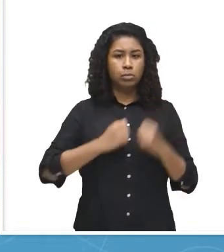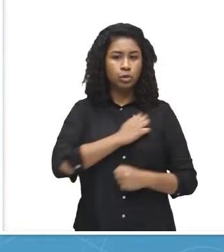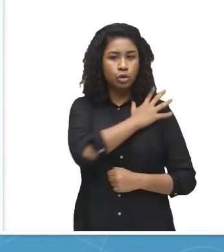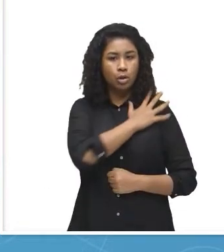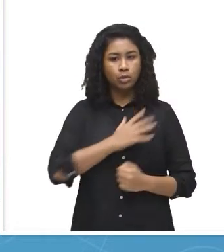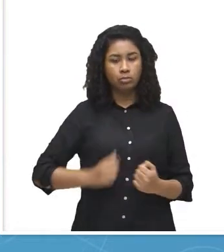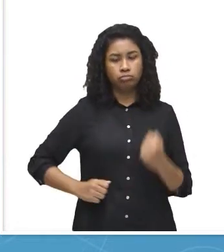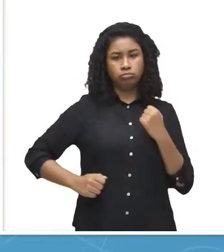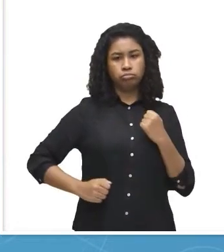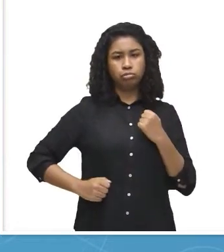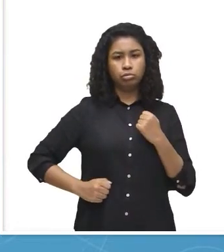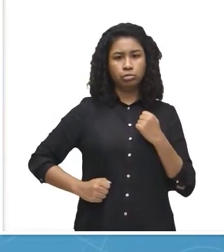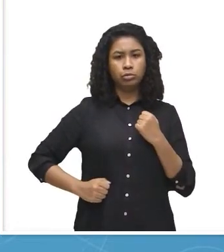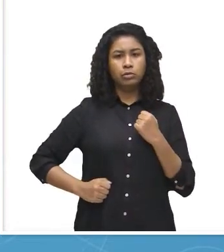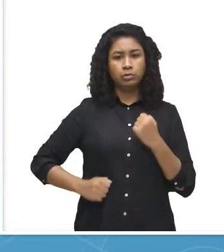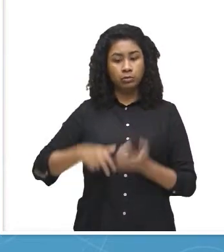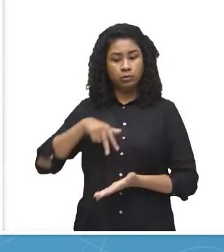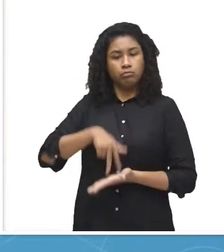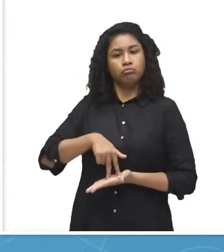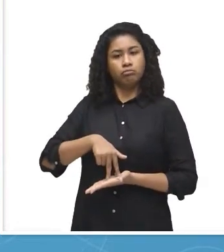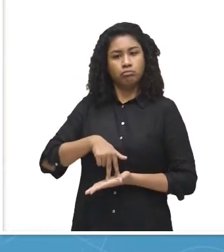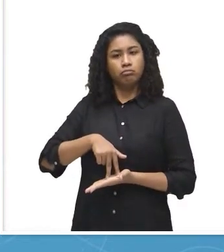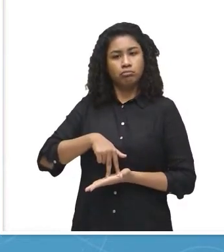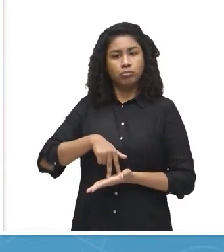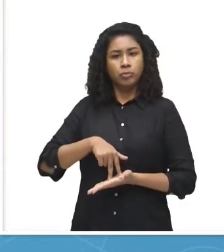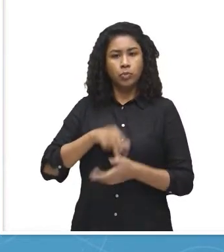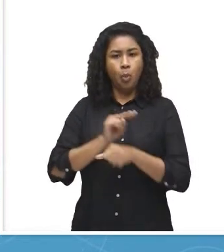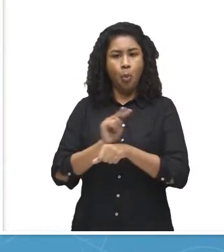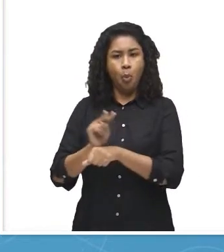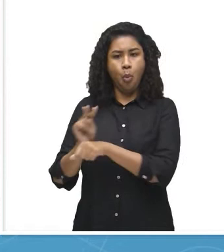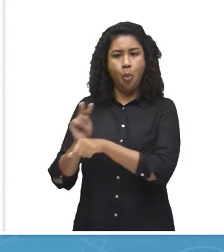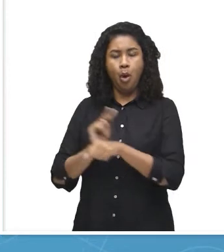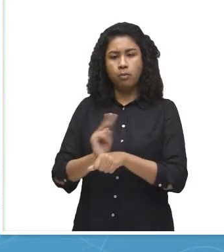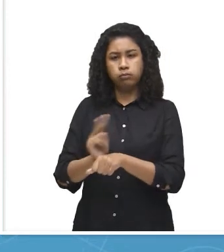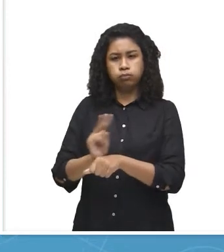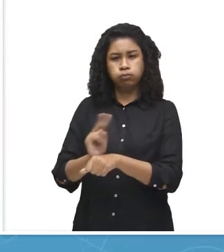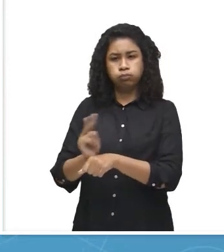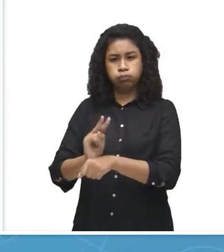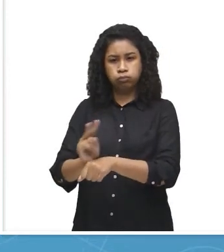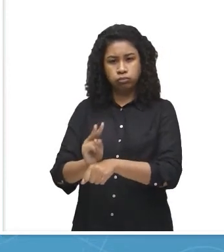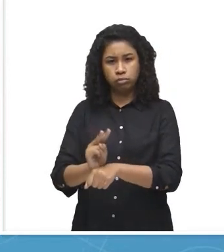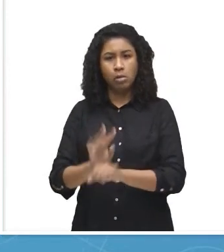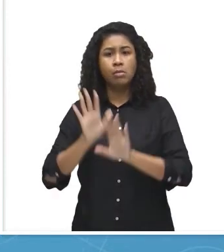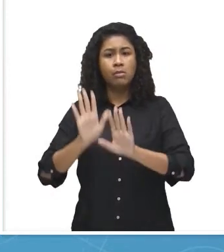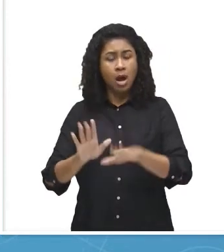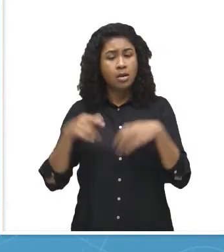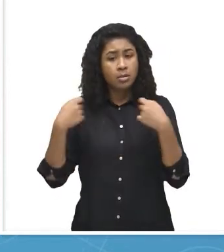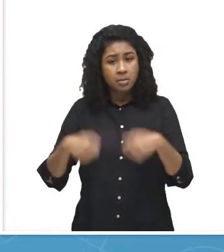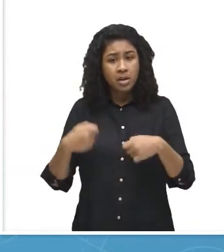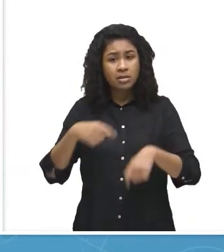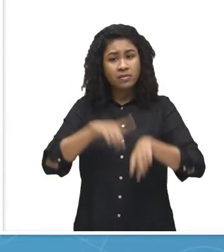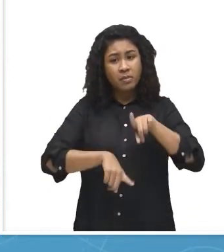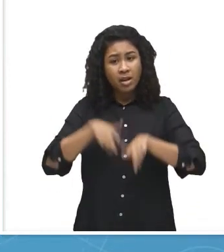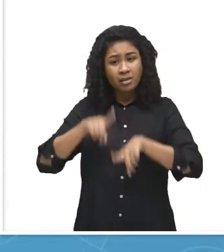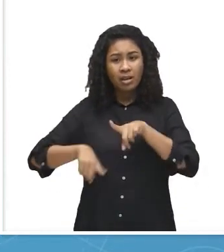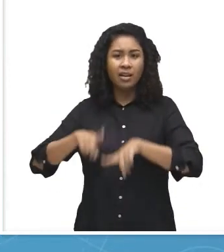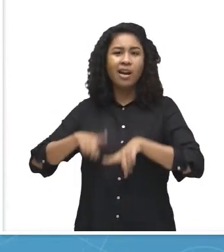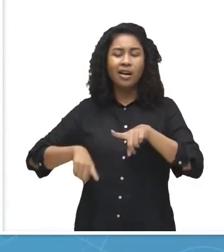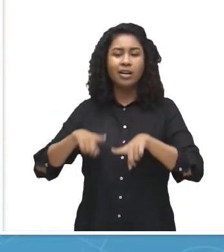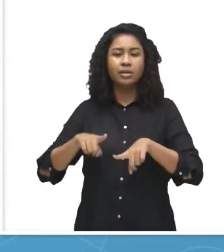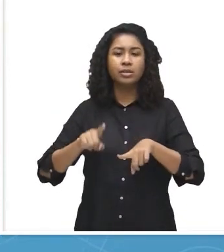E, nesse momento, era necessário que houvesse aparatos para que os